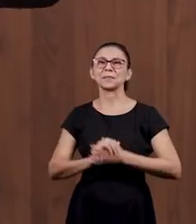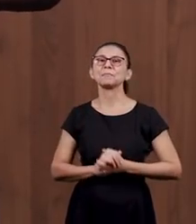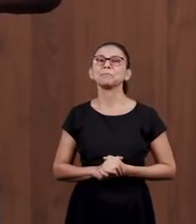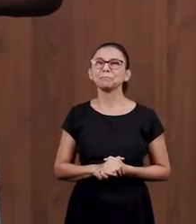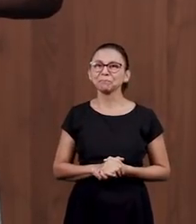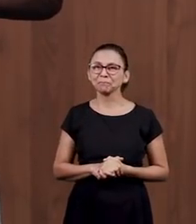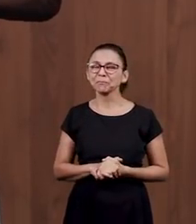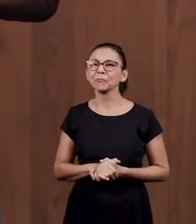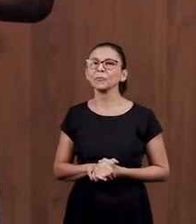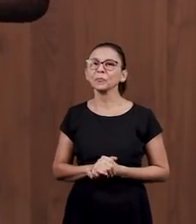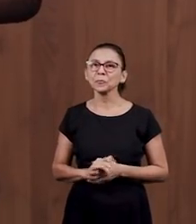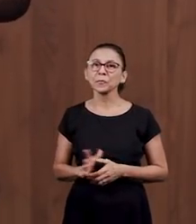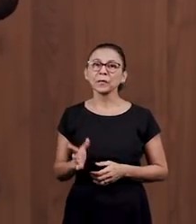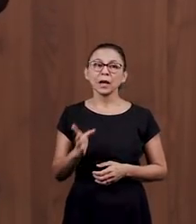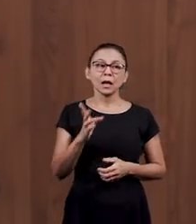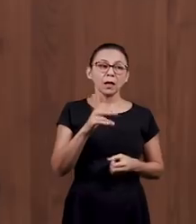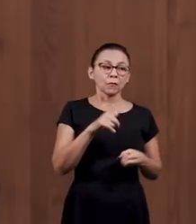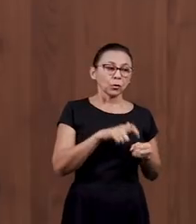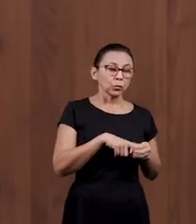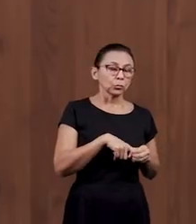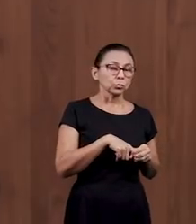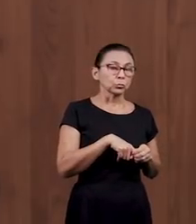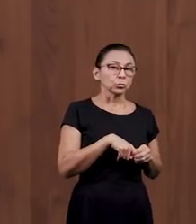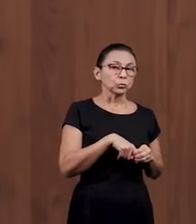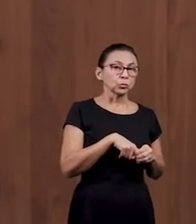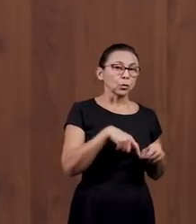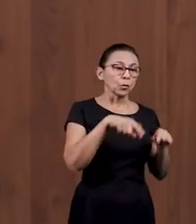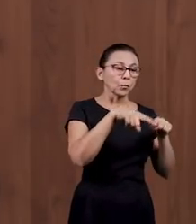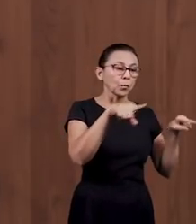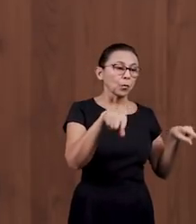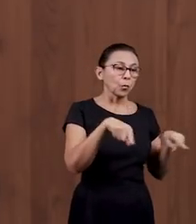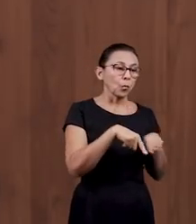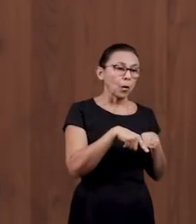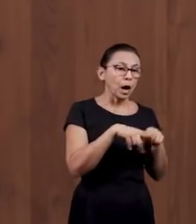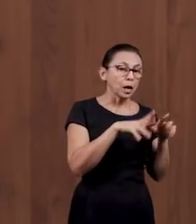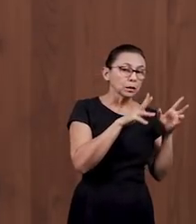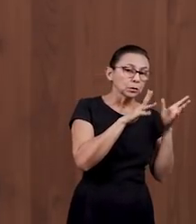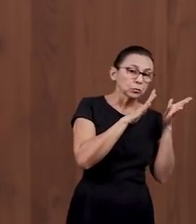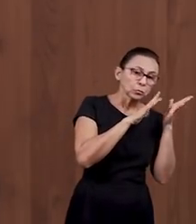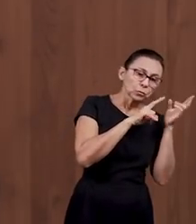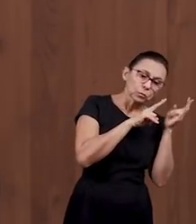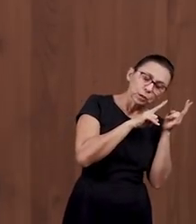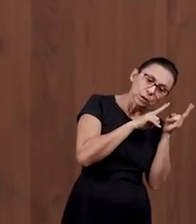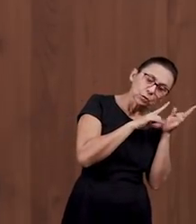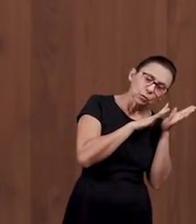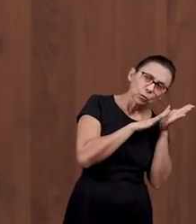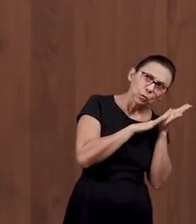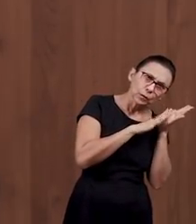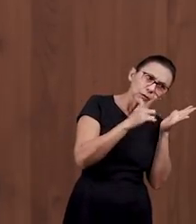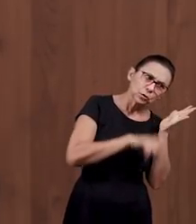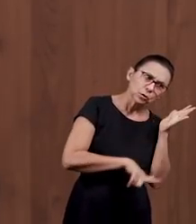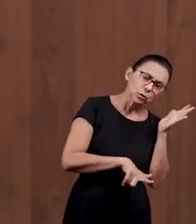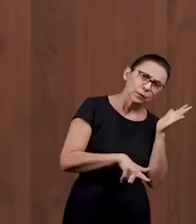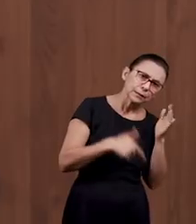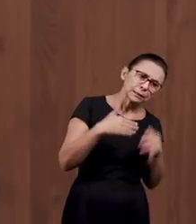para o seu quarto e ele ouviu mais uma vez a voz do Senhor chamando: